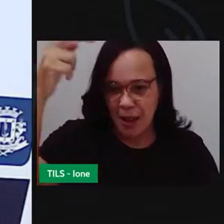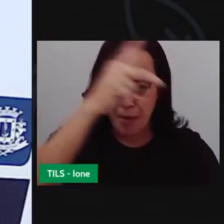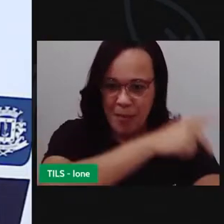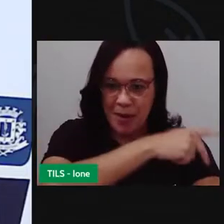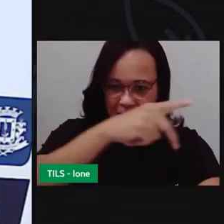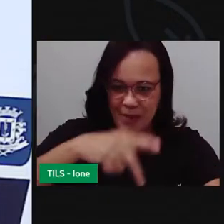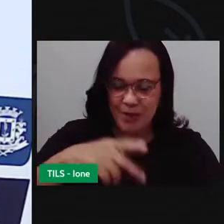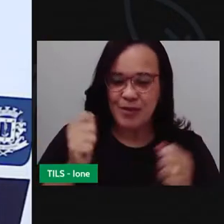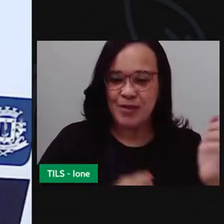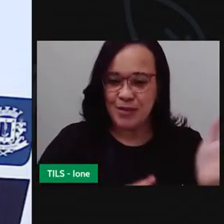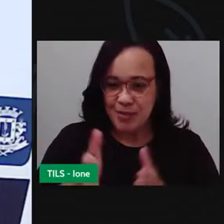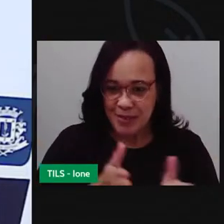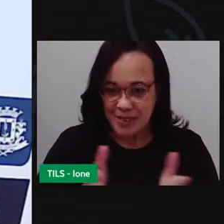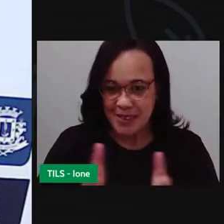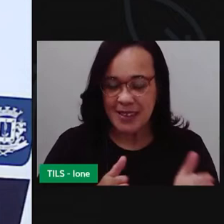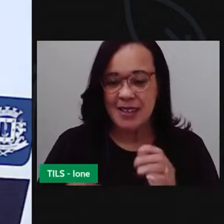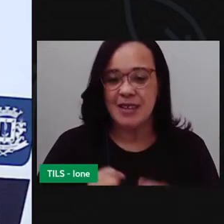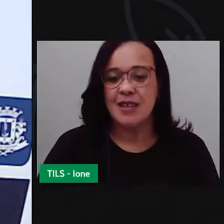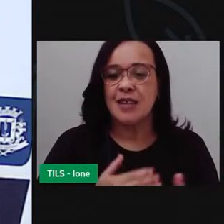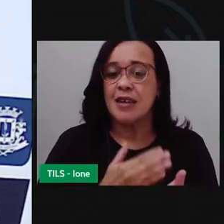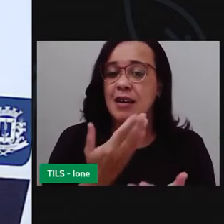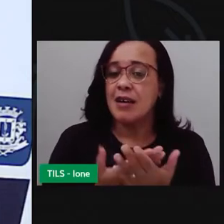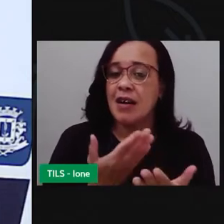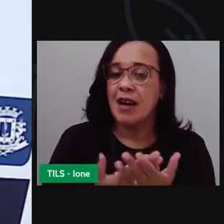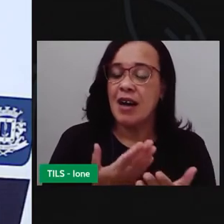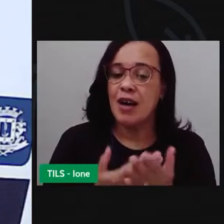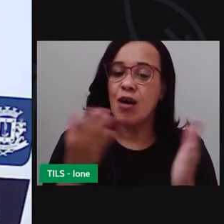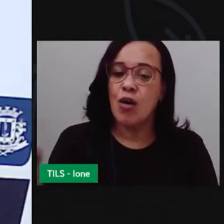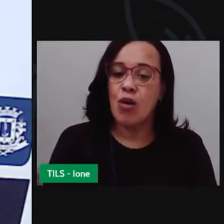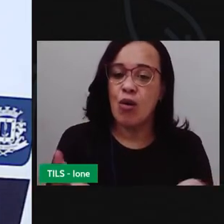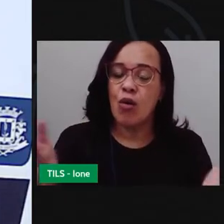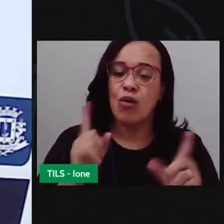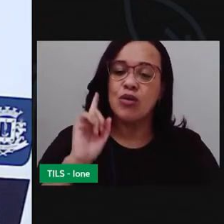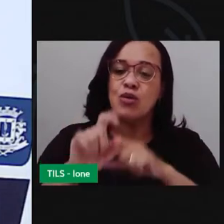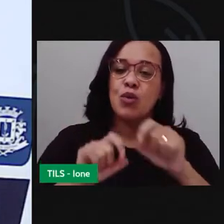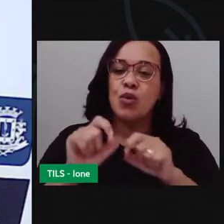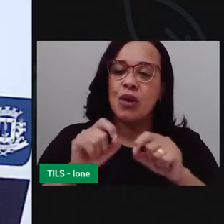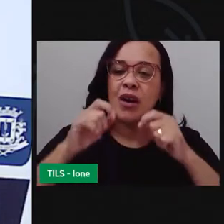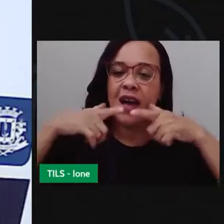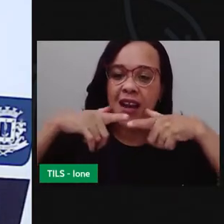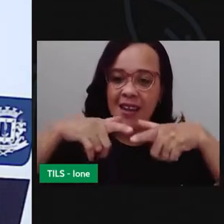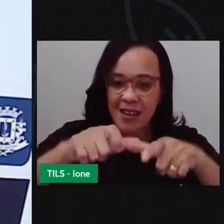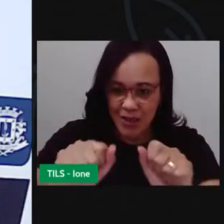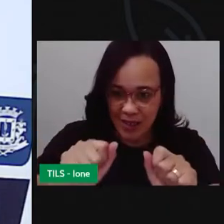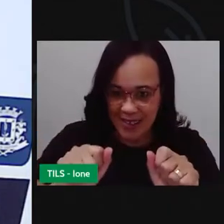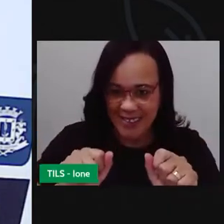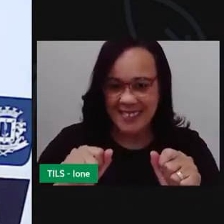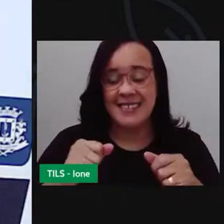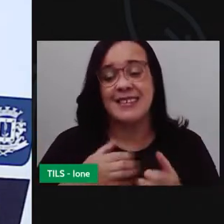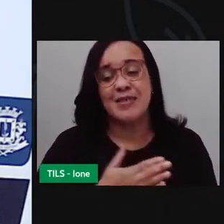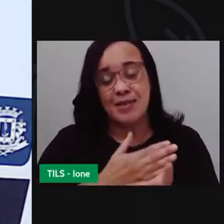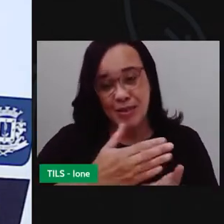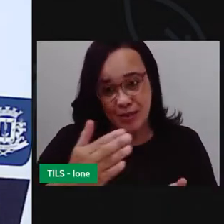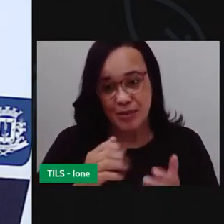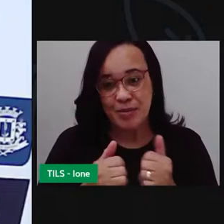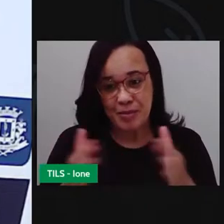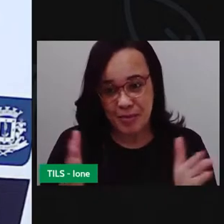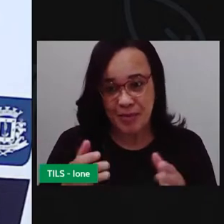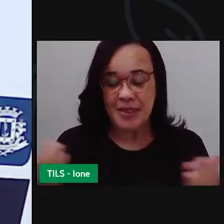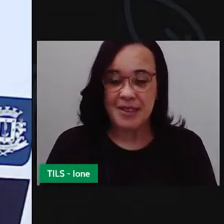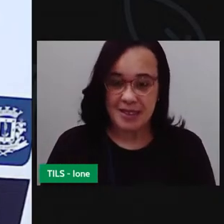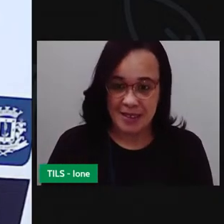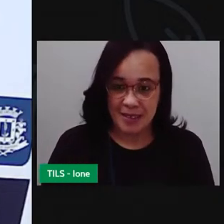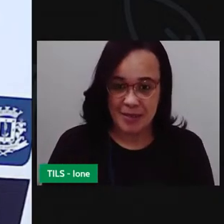pedagógico, seguindo hoje com a aula de linguagem. E para iniciar a aula de linguagem de